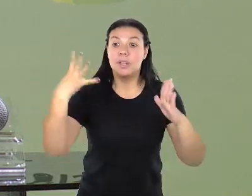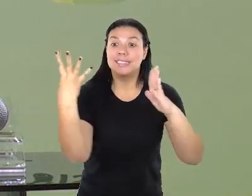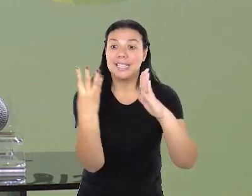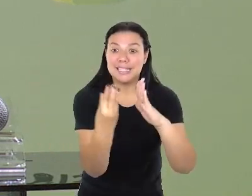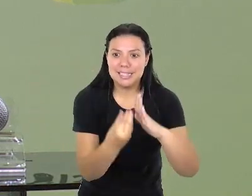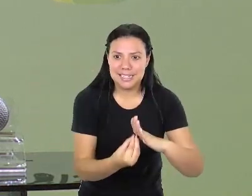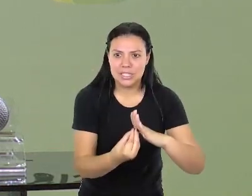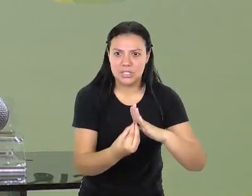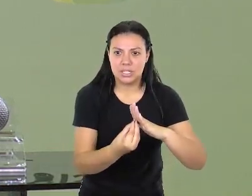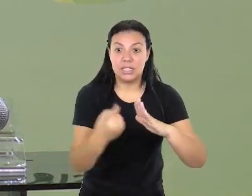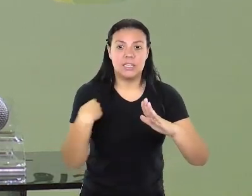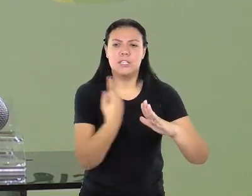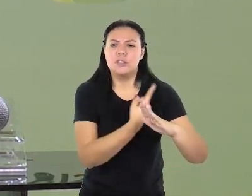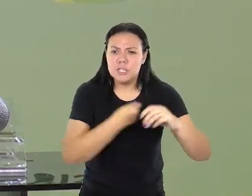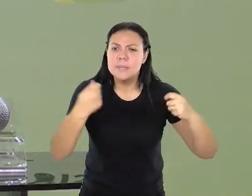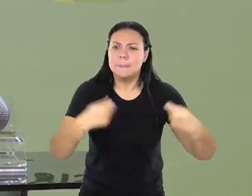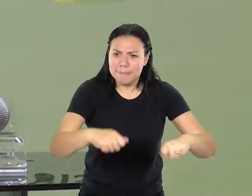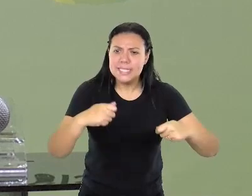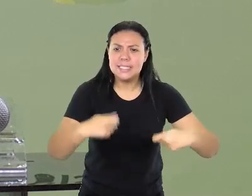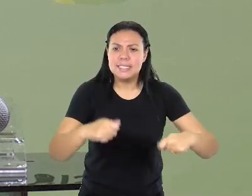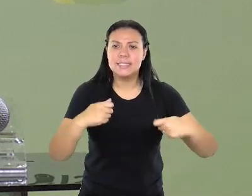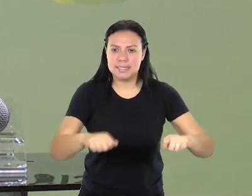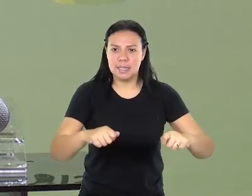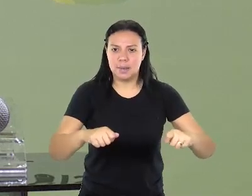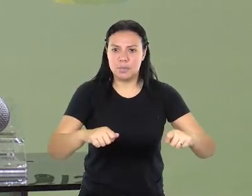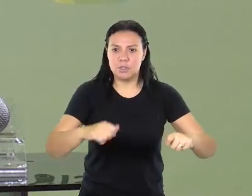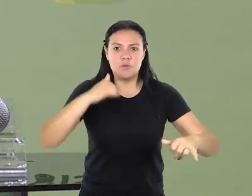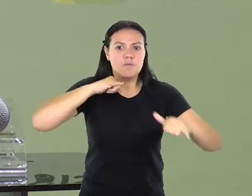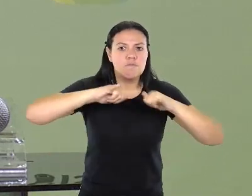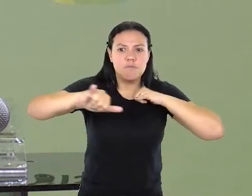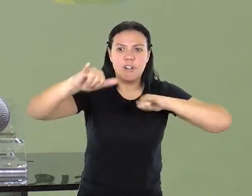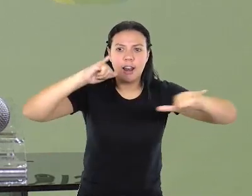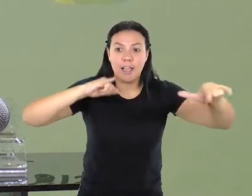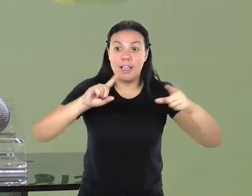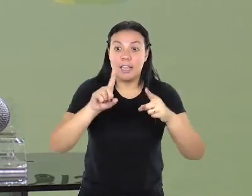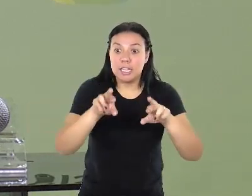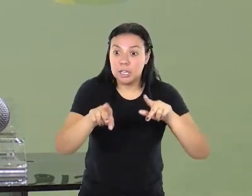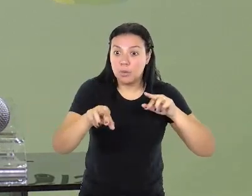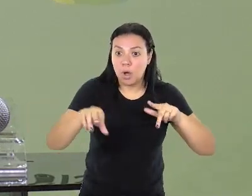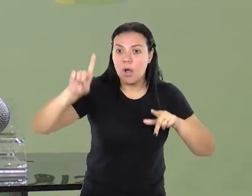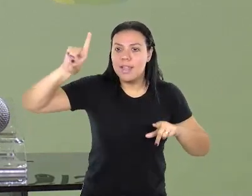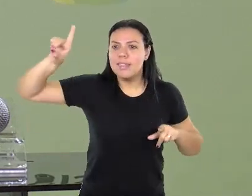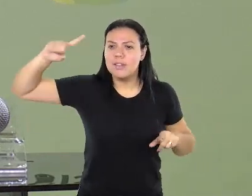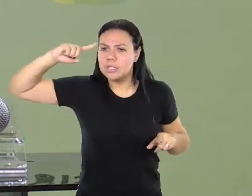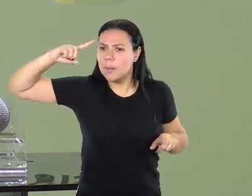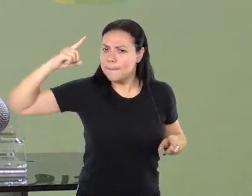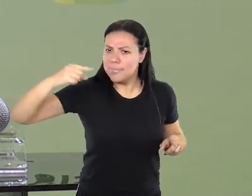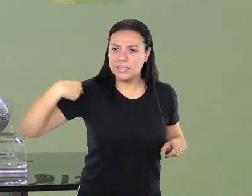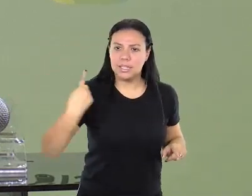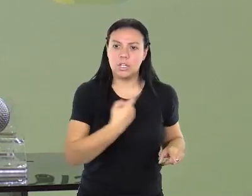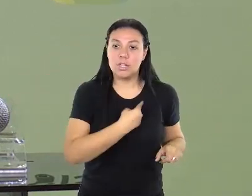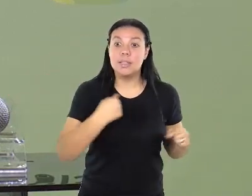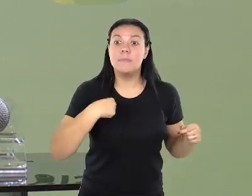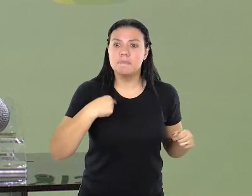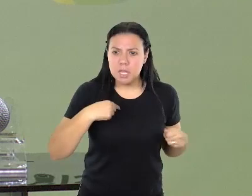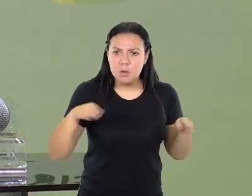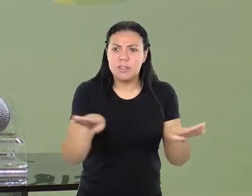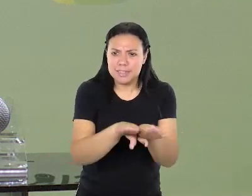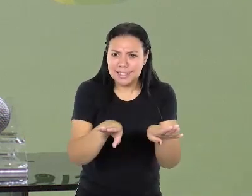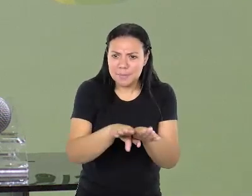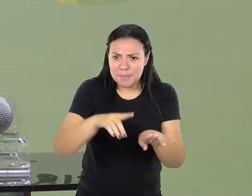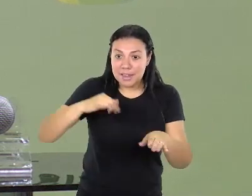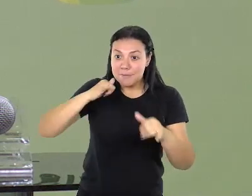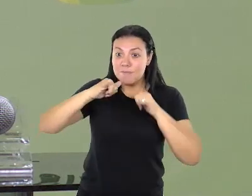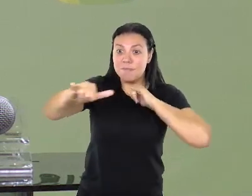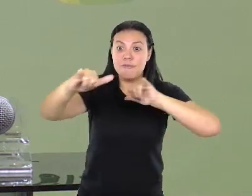claramente: assim como o Pai me enviou, eu também vos envio. É a